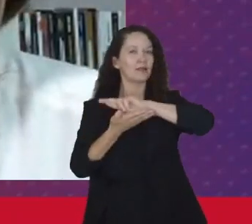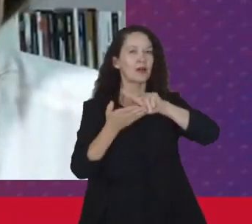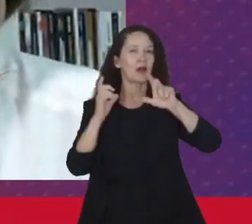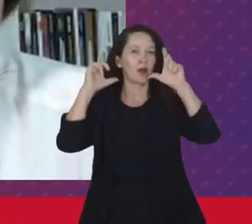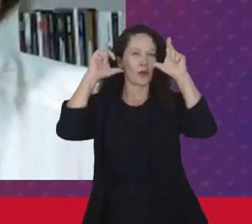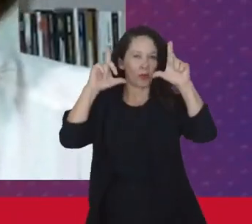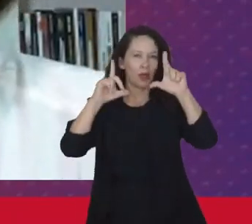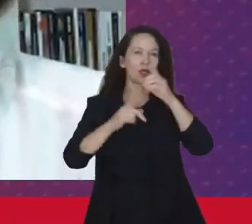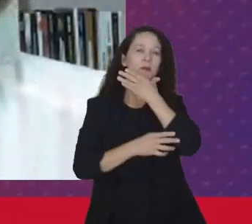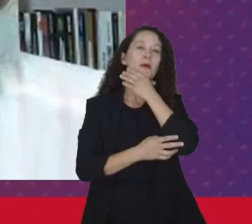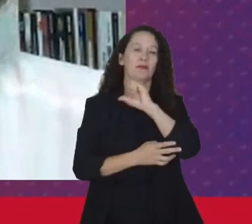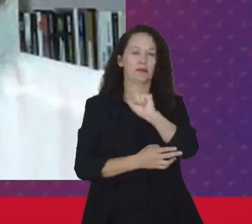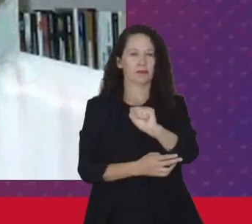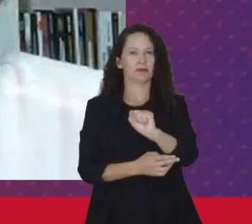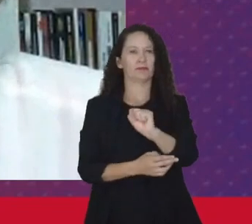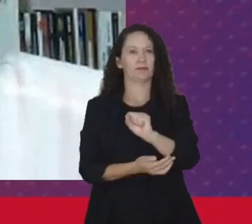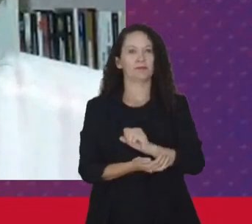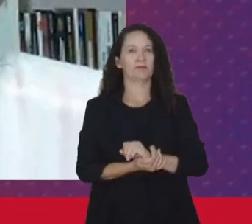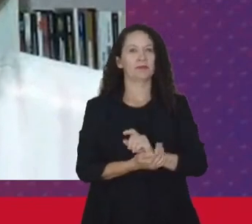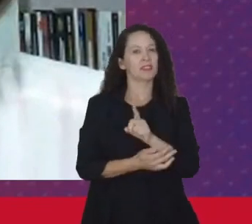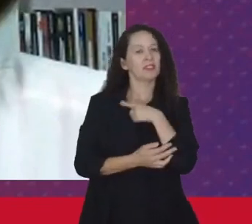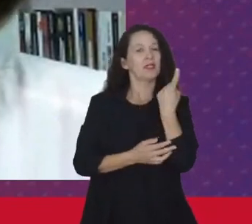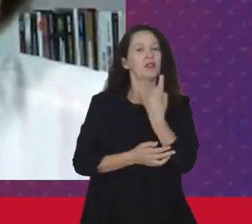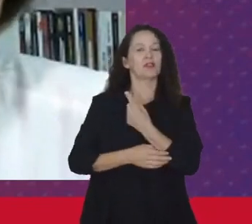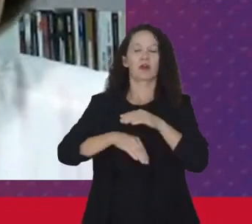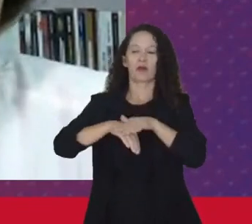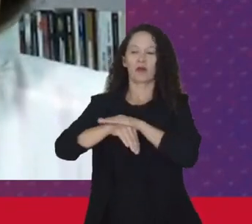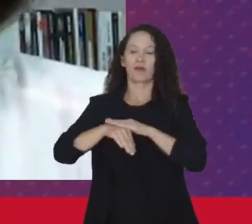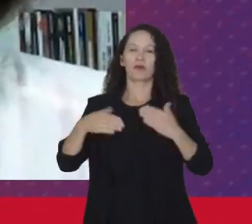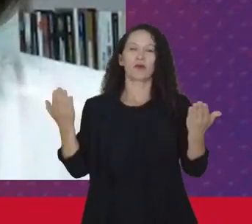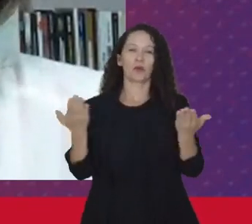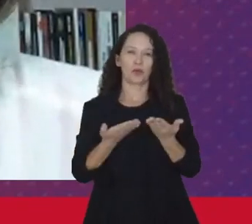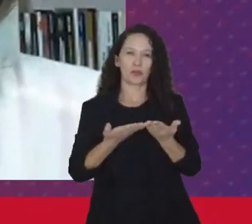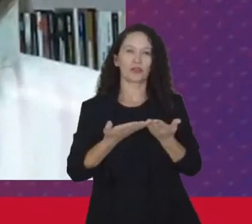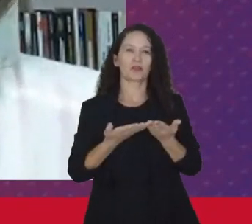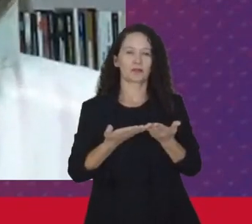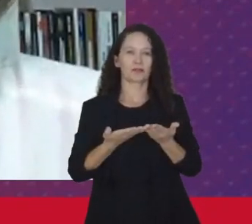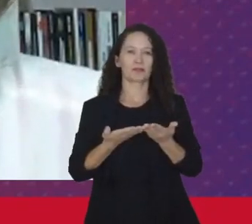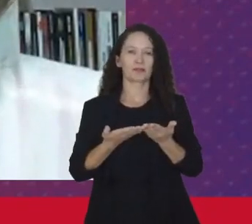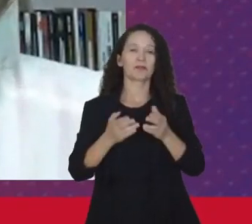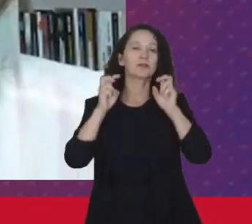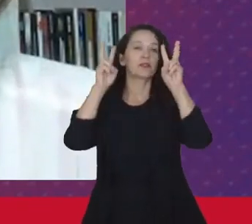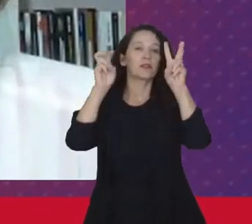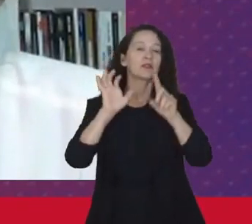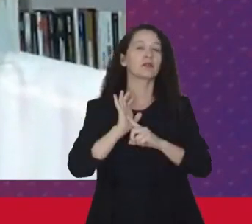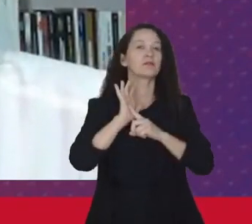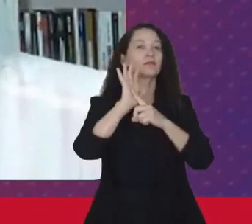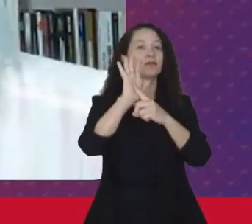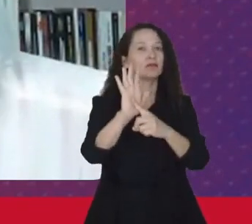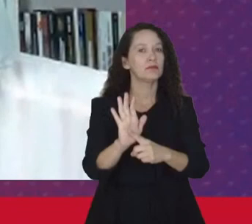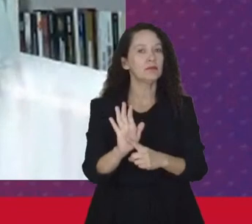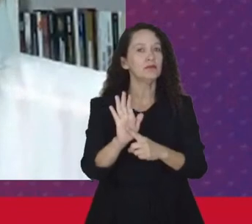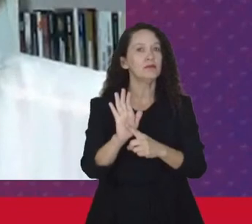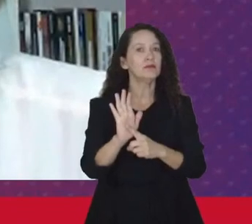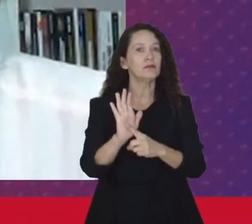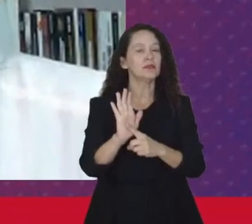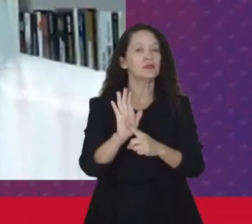do Paulo Freire. A nossa conversa aqui hoje vai abordar